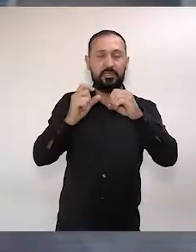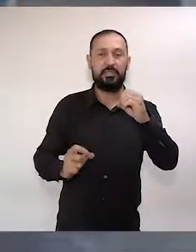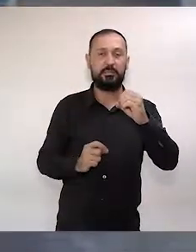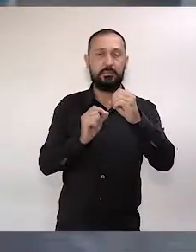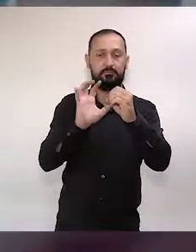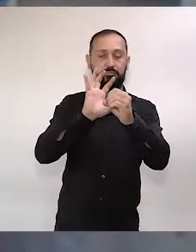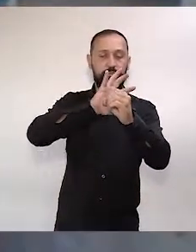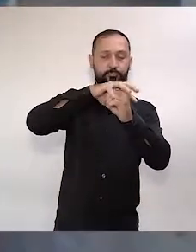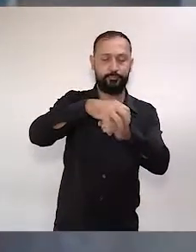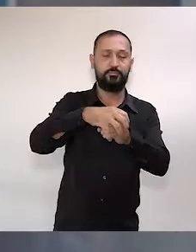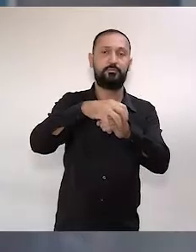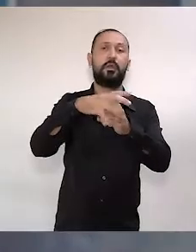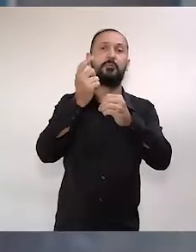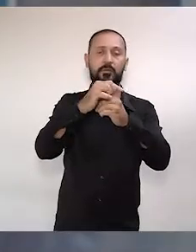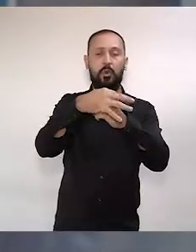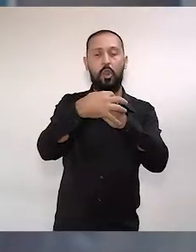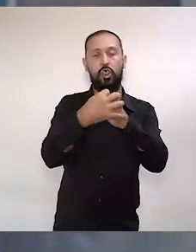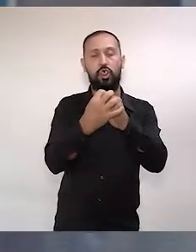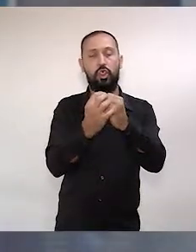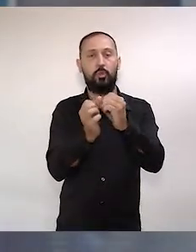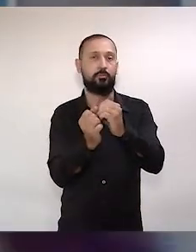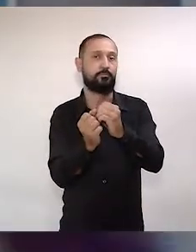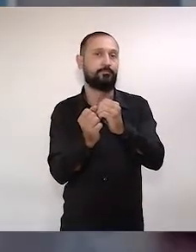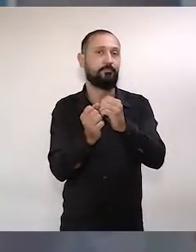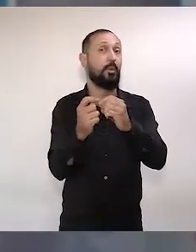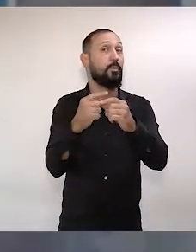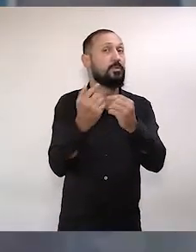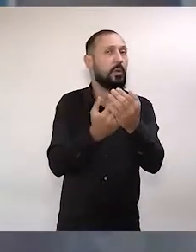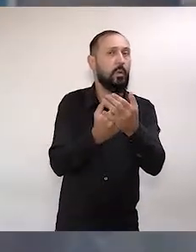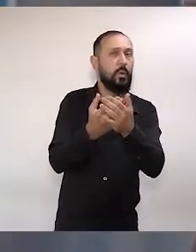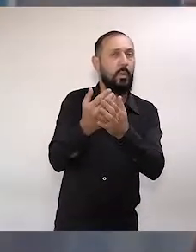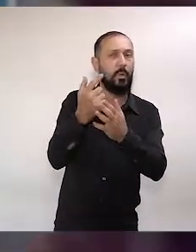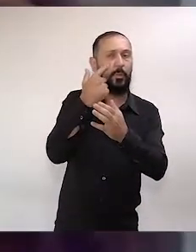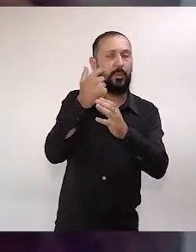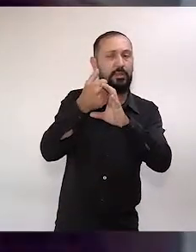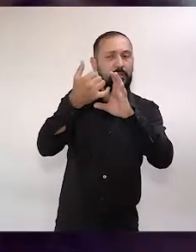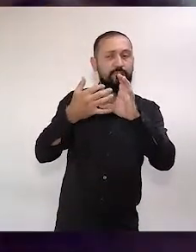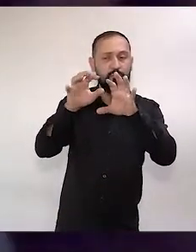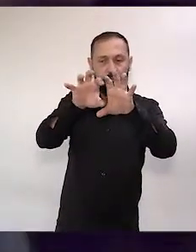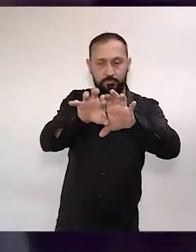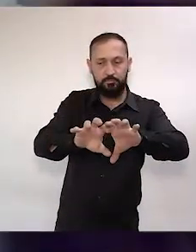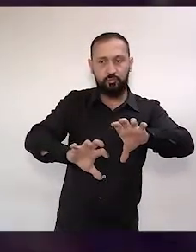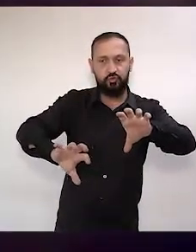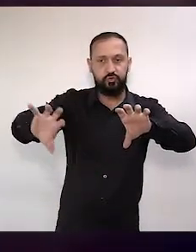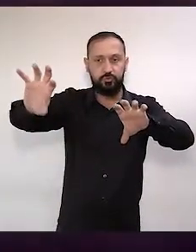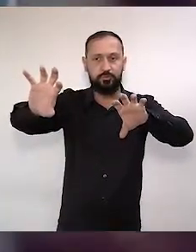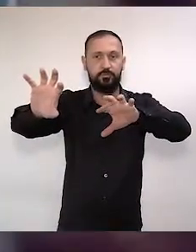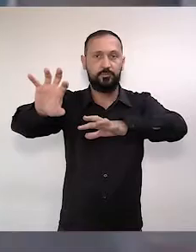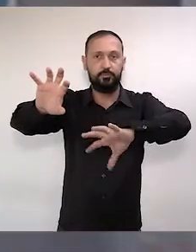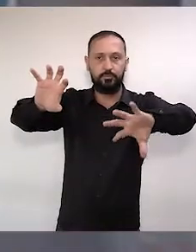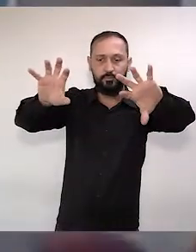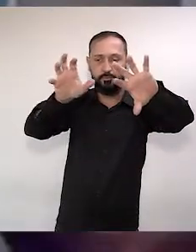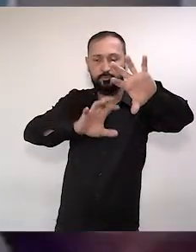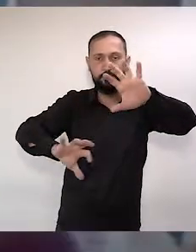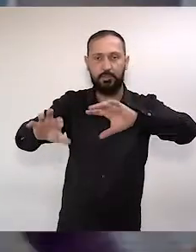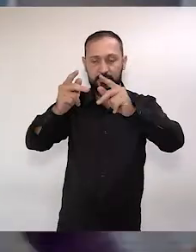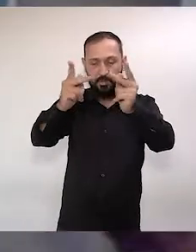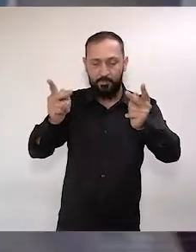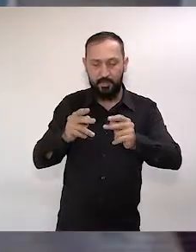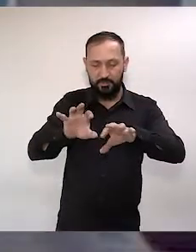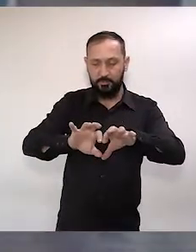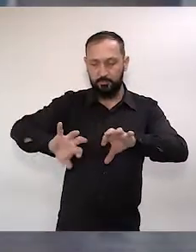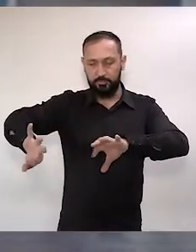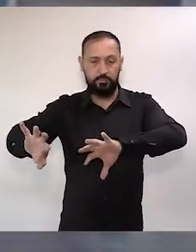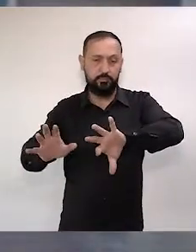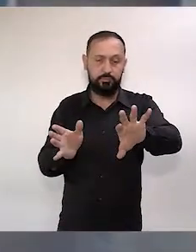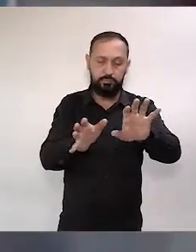caso do Breno. Então, é super interessante, porque você começa a caracterizar, separar os ingredientes